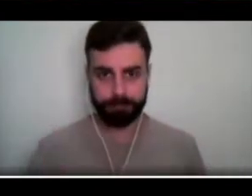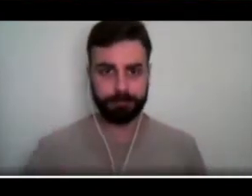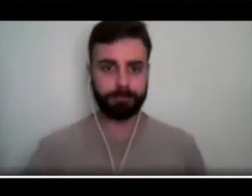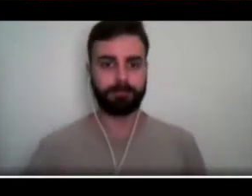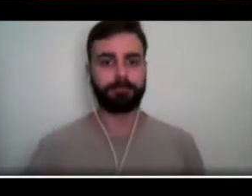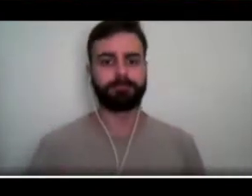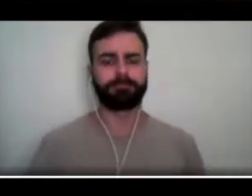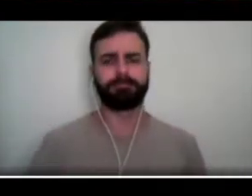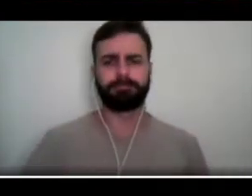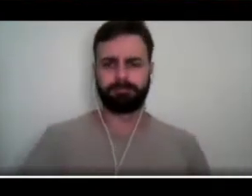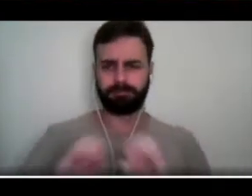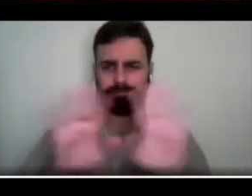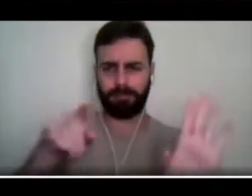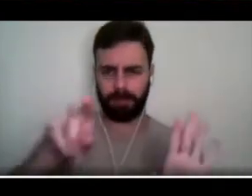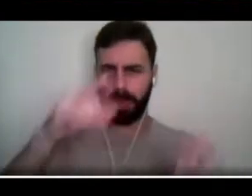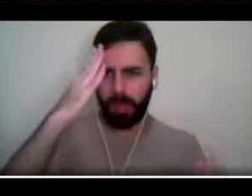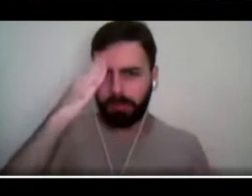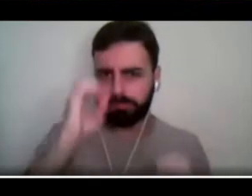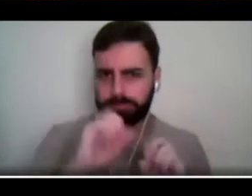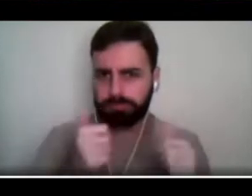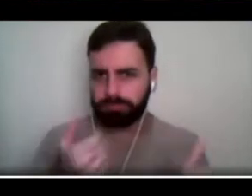Tá claro, pessoal?